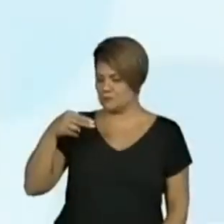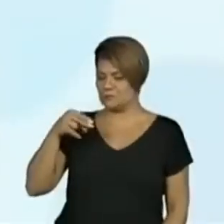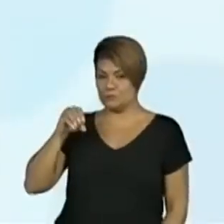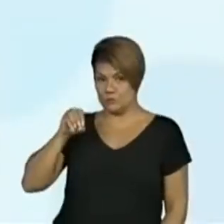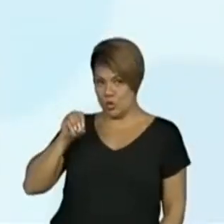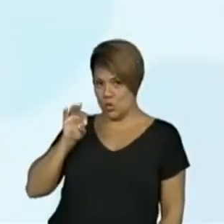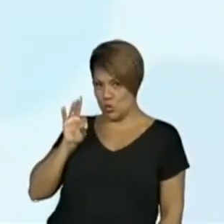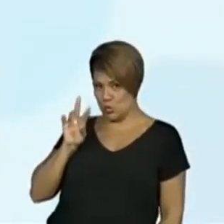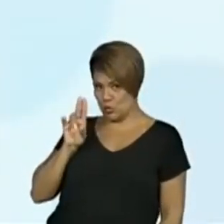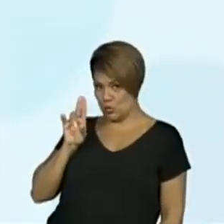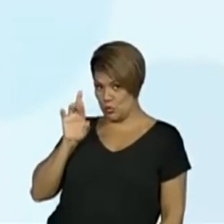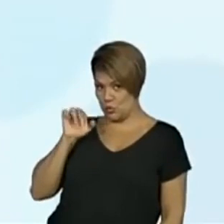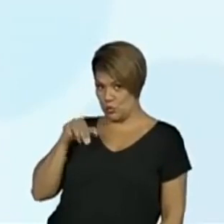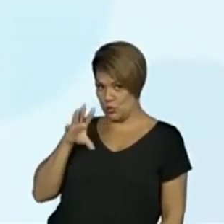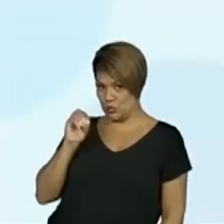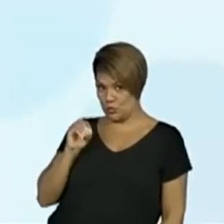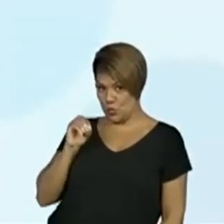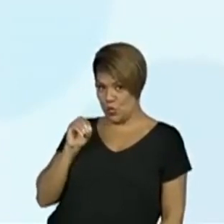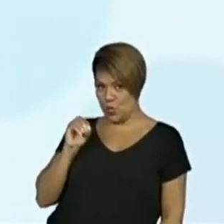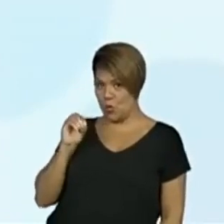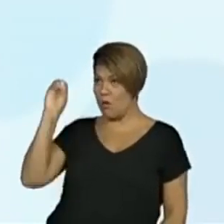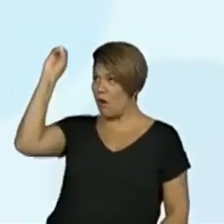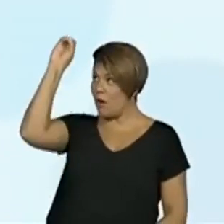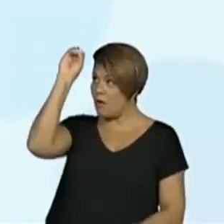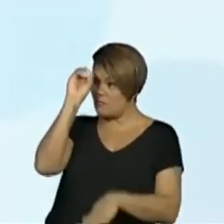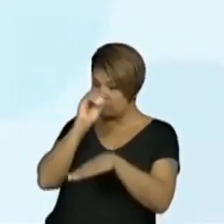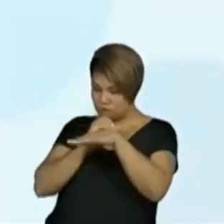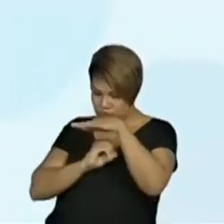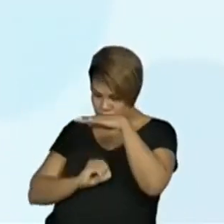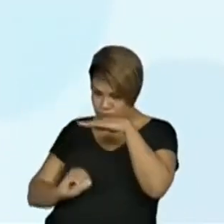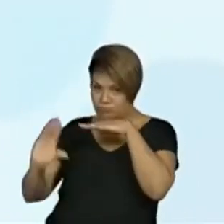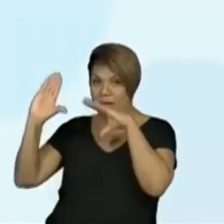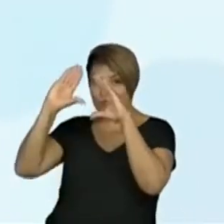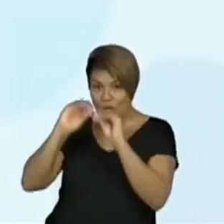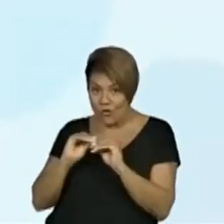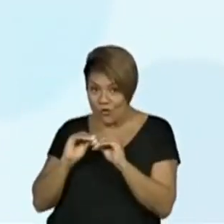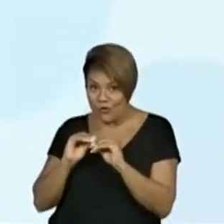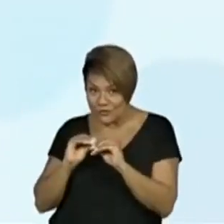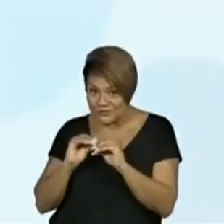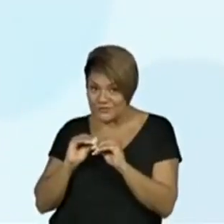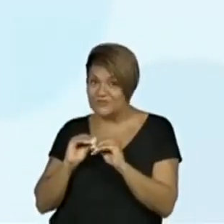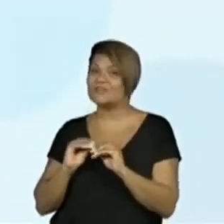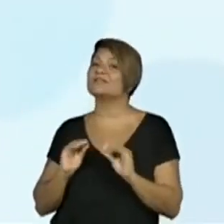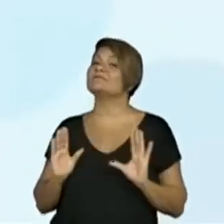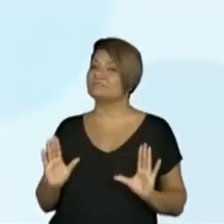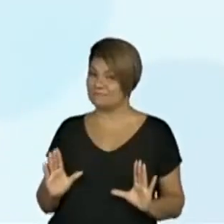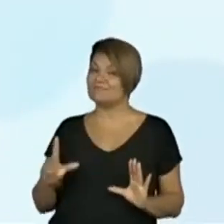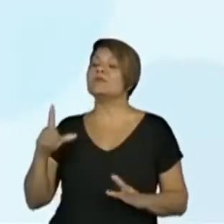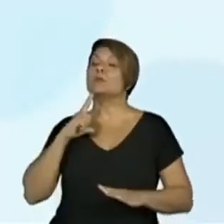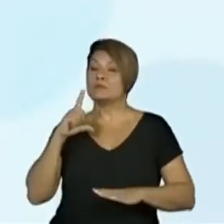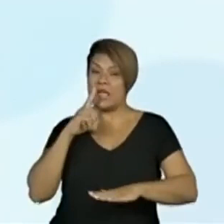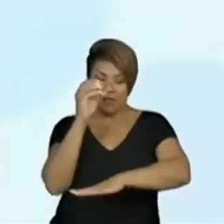chegou virou a noite. O que eu tenho? Eu já tenho uma passagem de tempo na